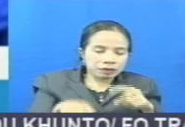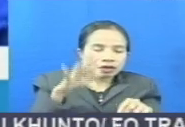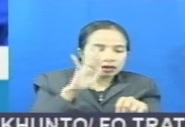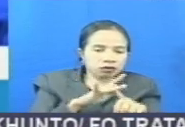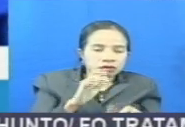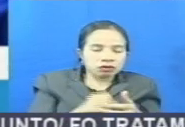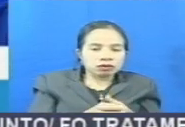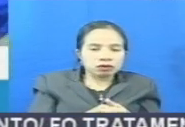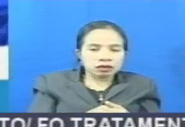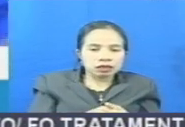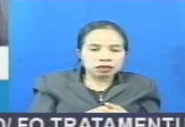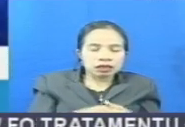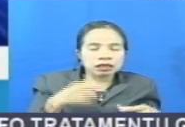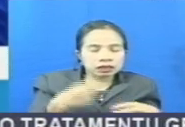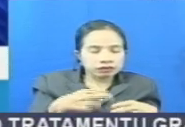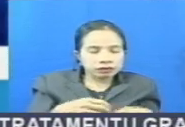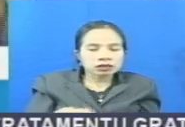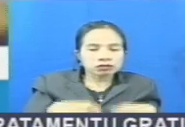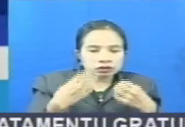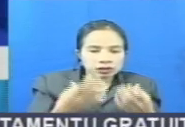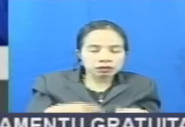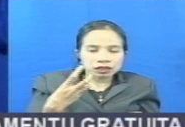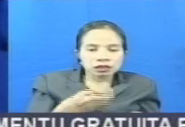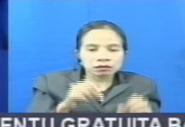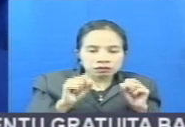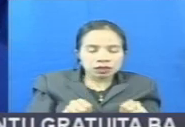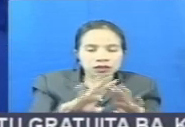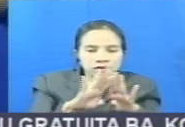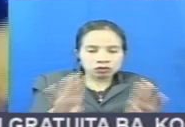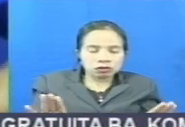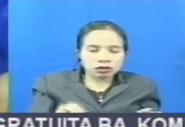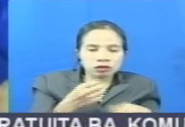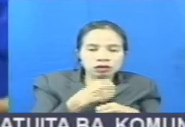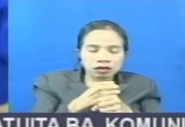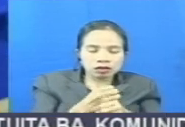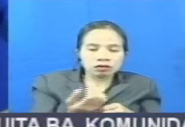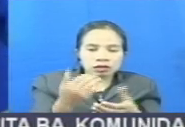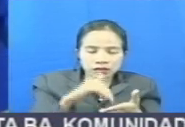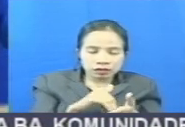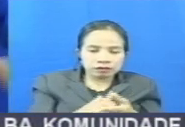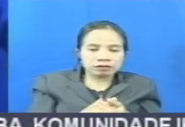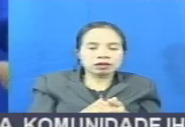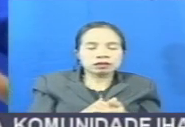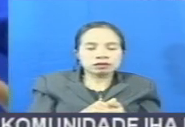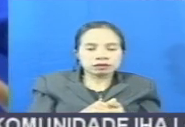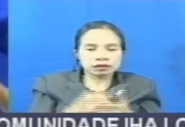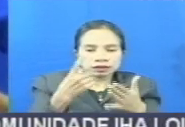Lajadae, risco menos ou não, e também ele. Lo que hatun fila fale, medidas duras irá que não vemos que